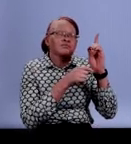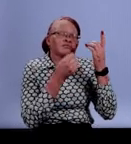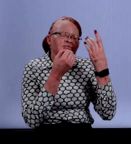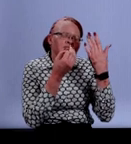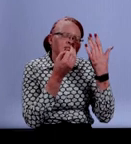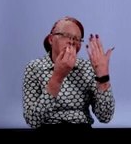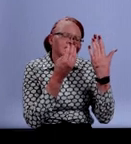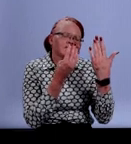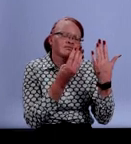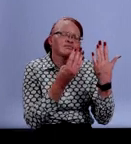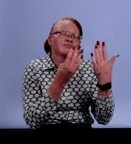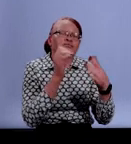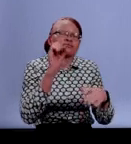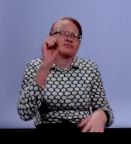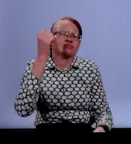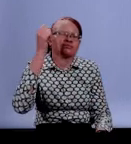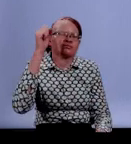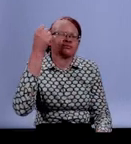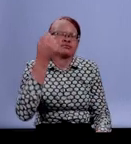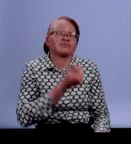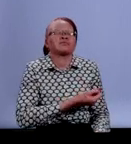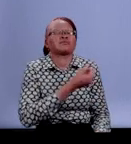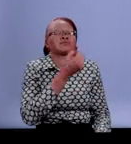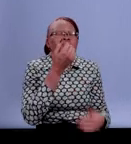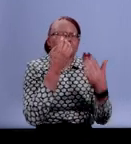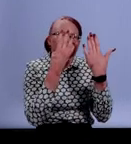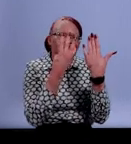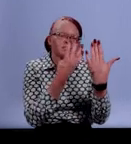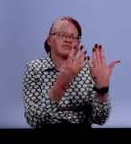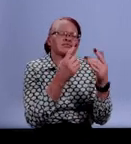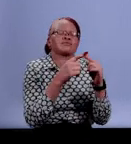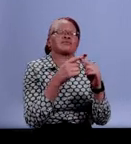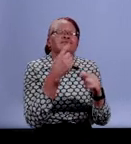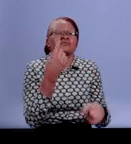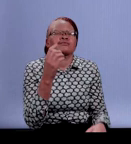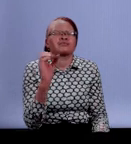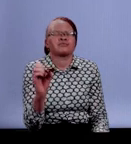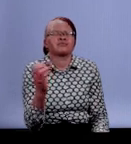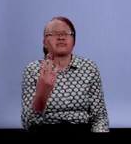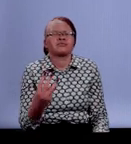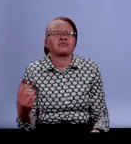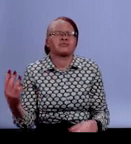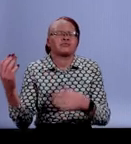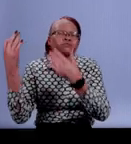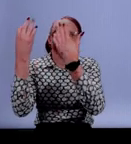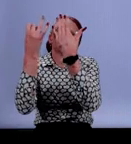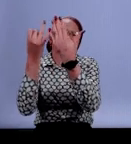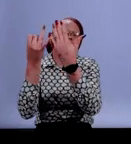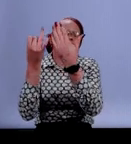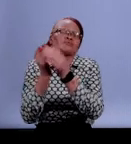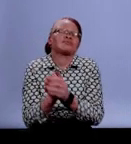e não é 90 milhões = 9 e x 10 elevado a 7